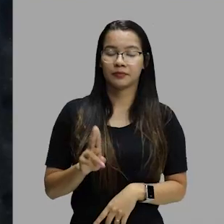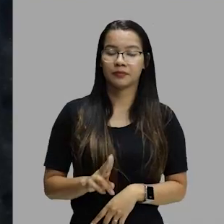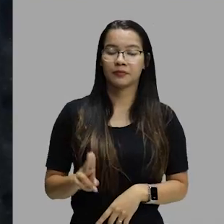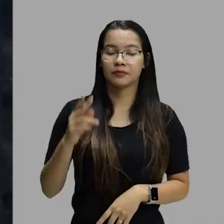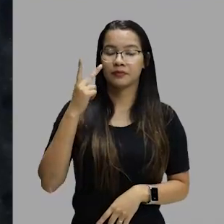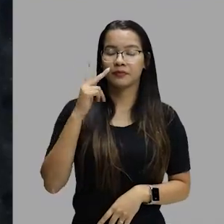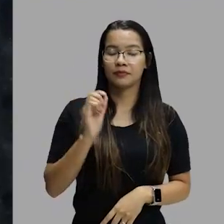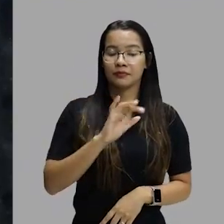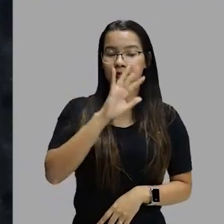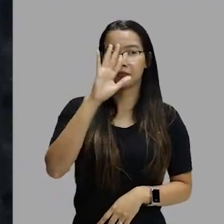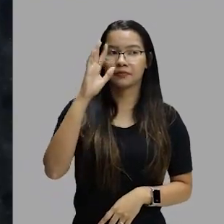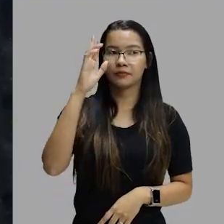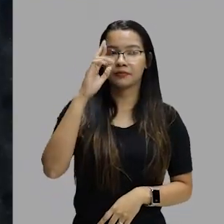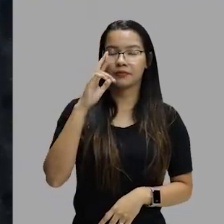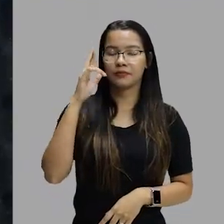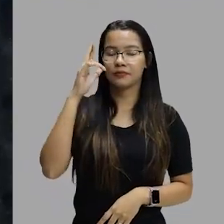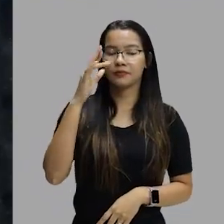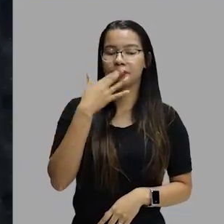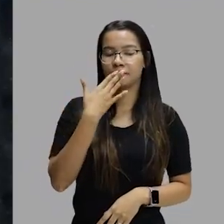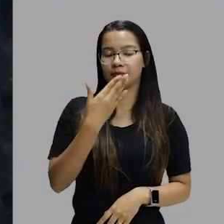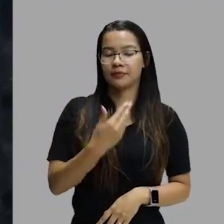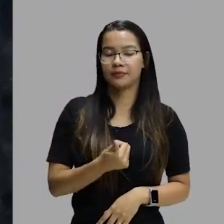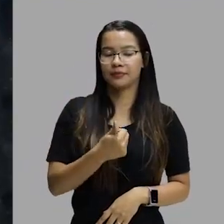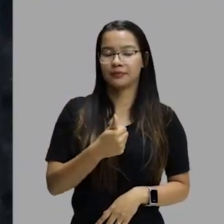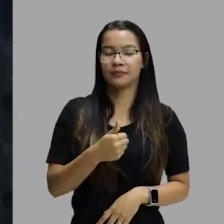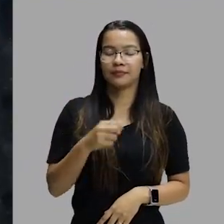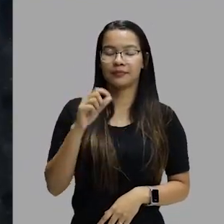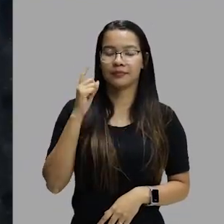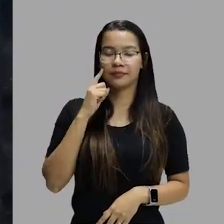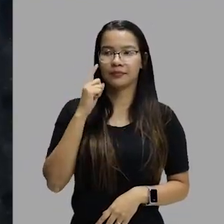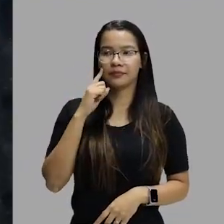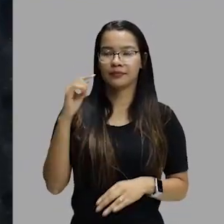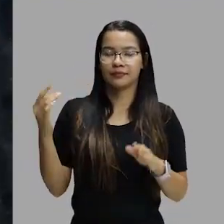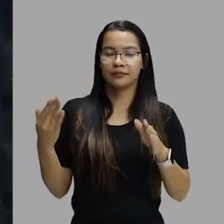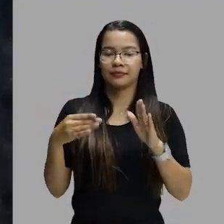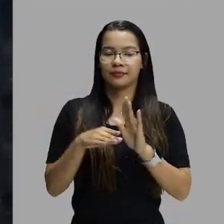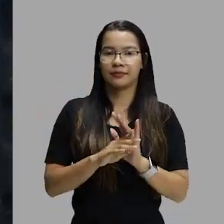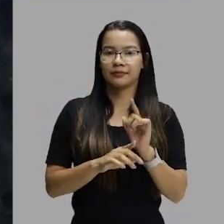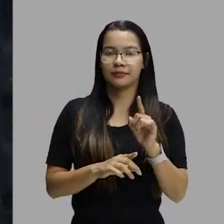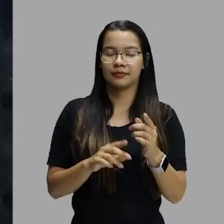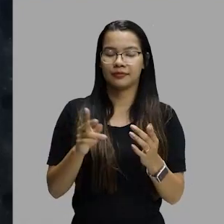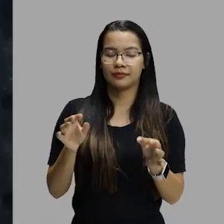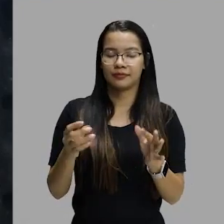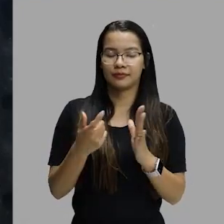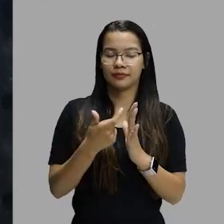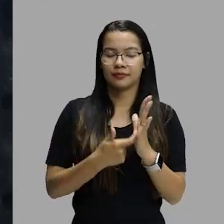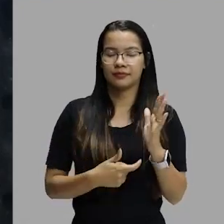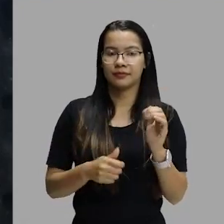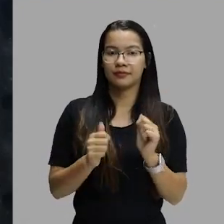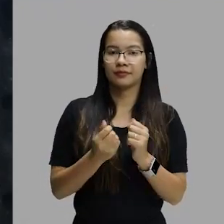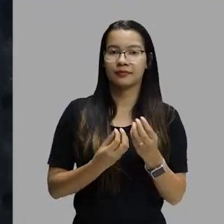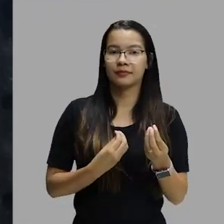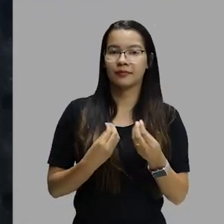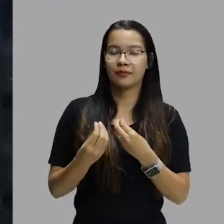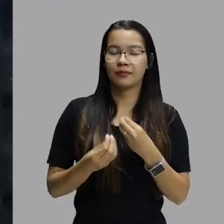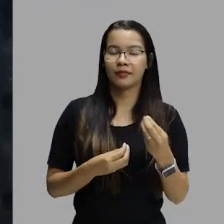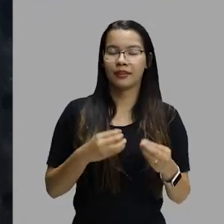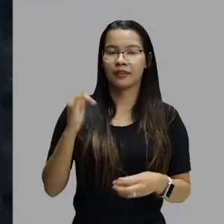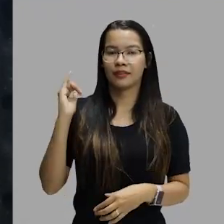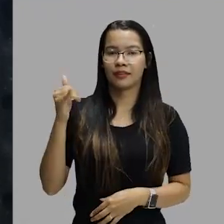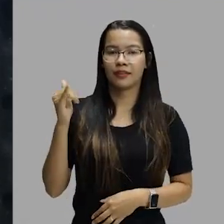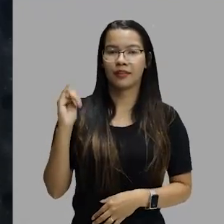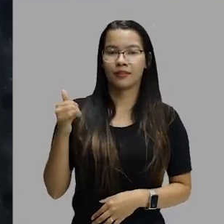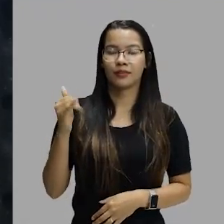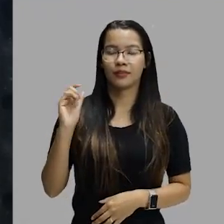realçar o pensamento, melhorar a ideia e trazer você para o texto como um interlocutor